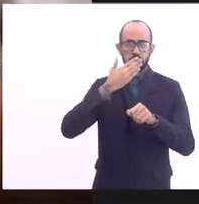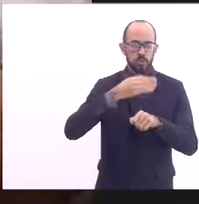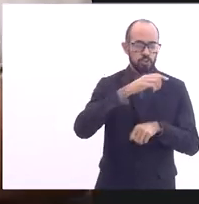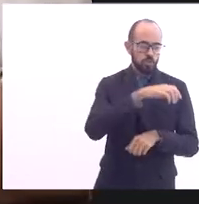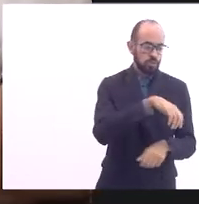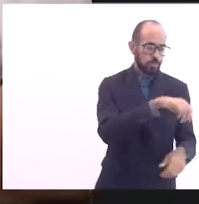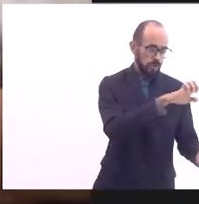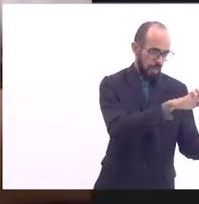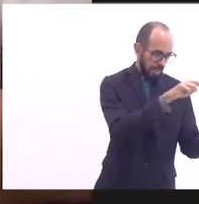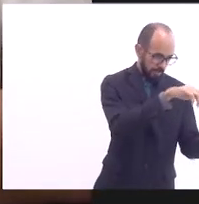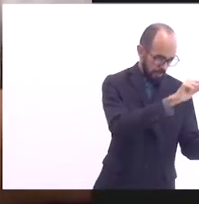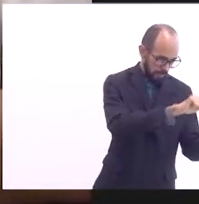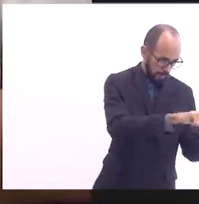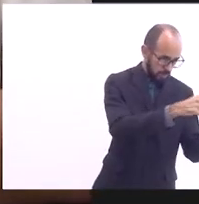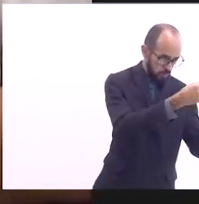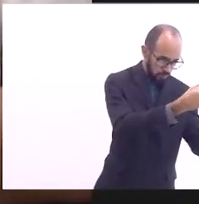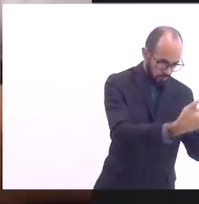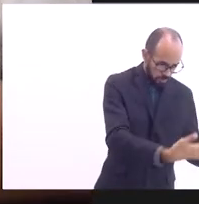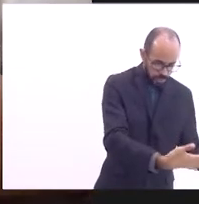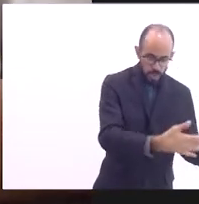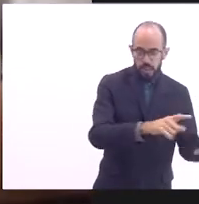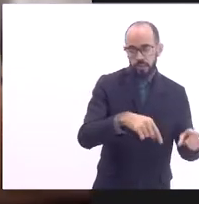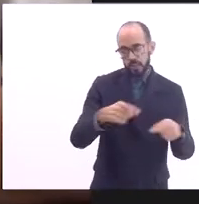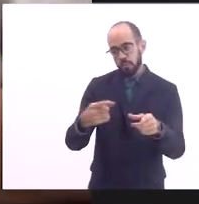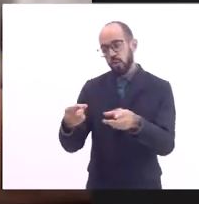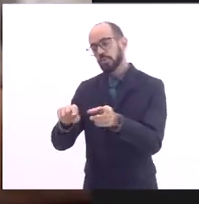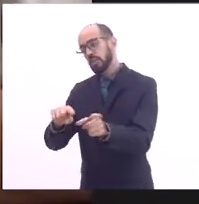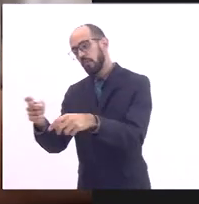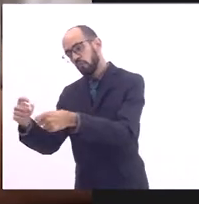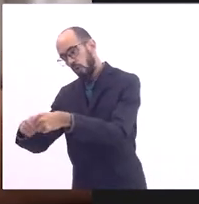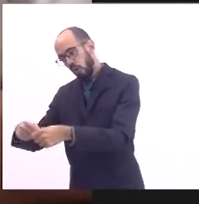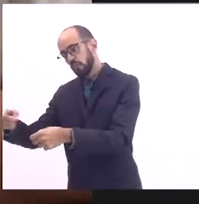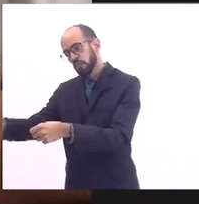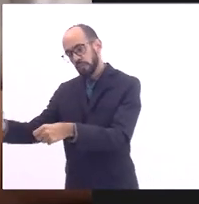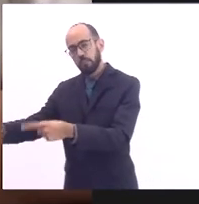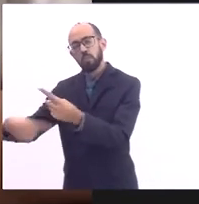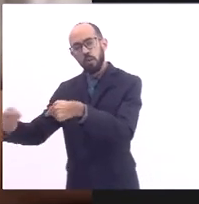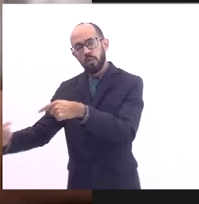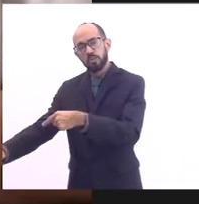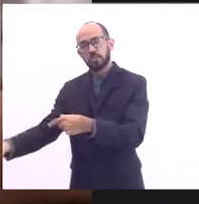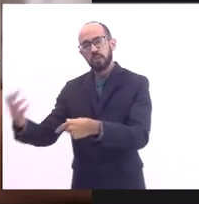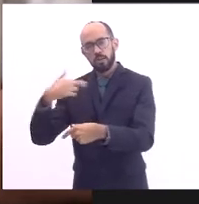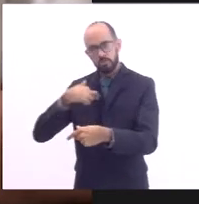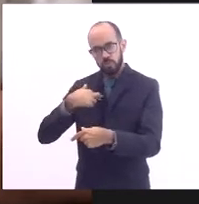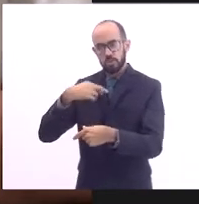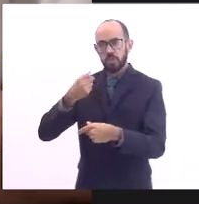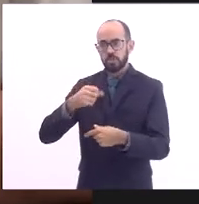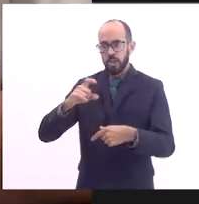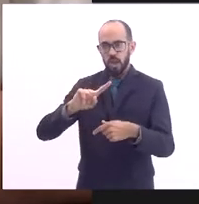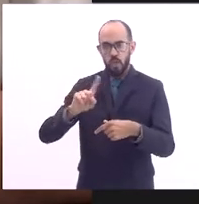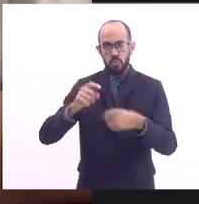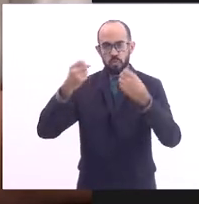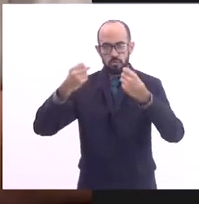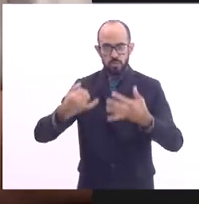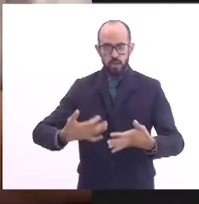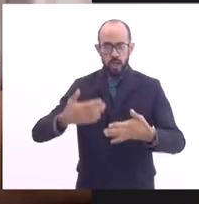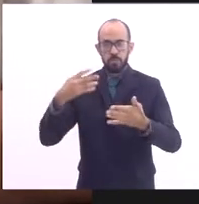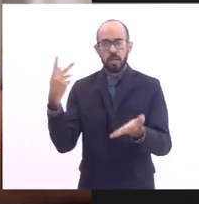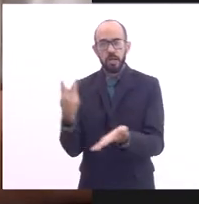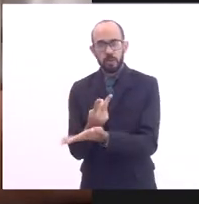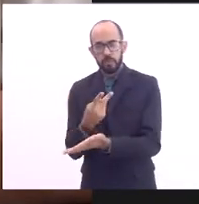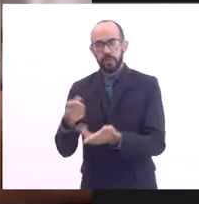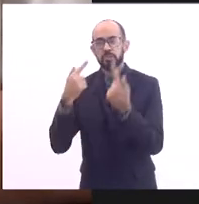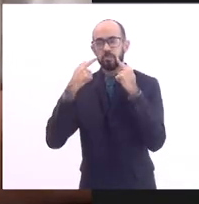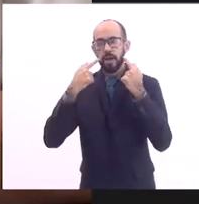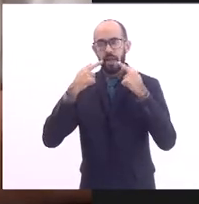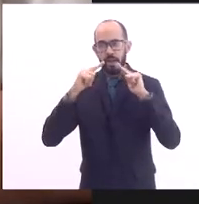aí devolve esse chamado, se não se explicar no prazo, na sua execução, para que haja, então, uma